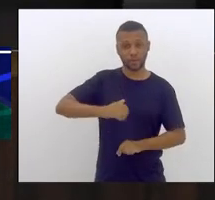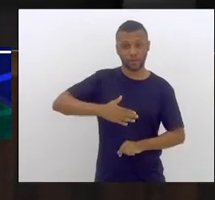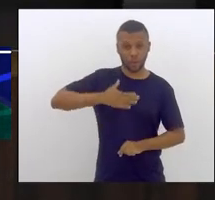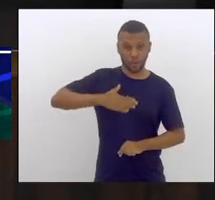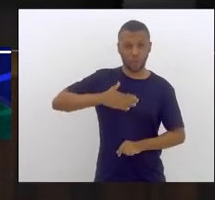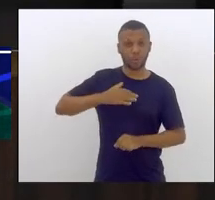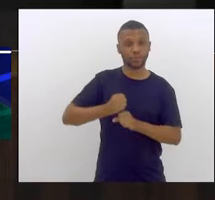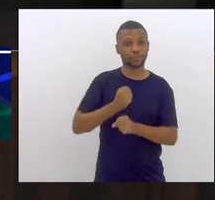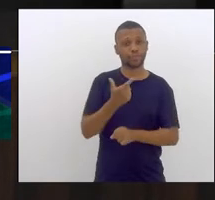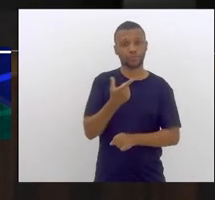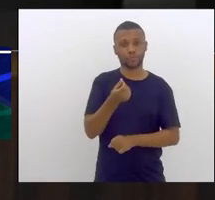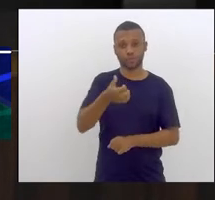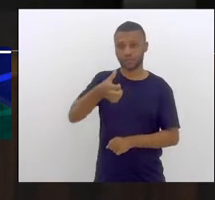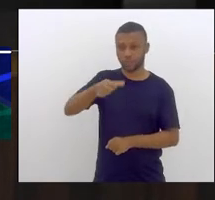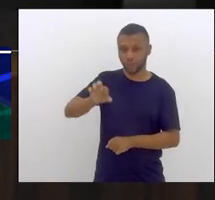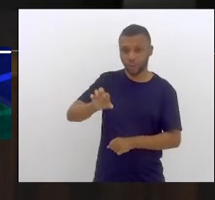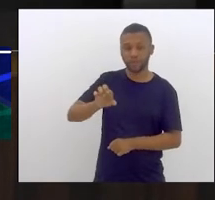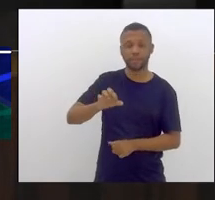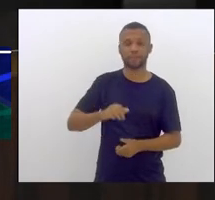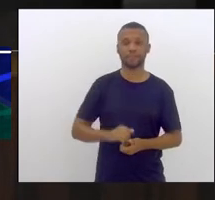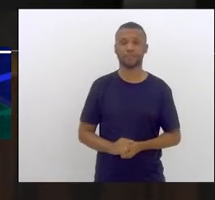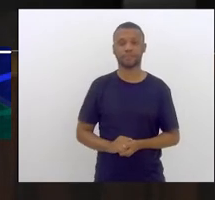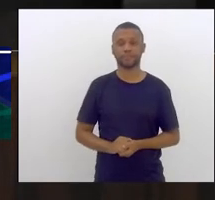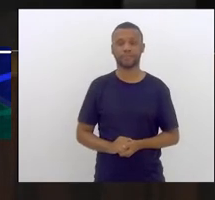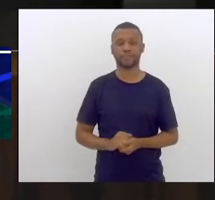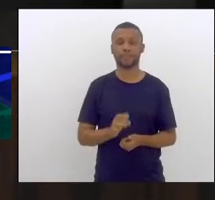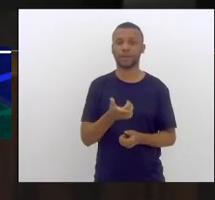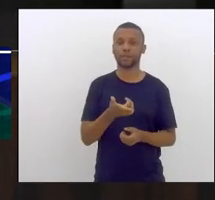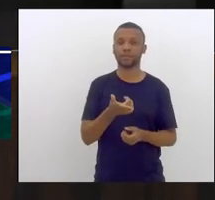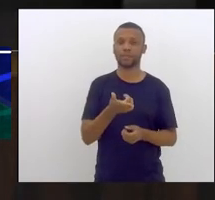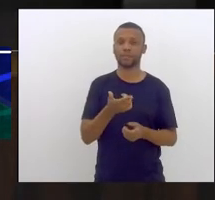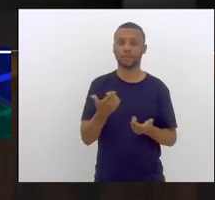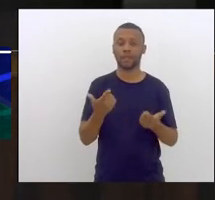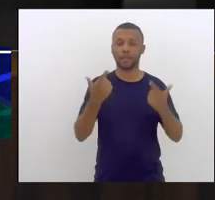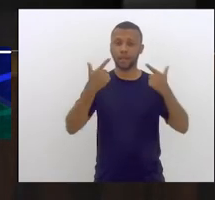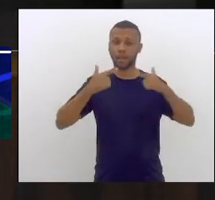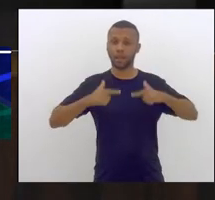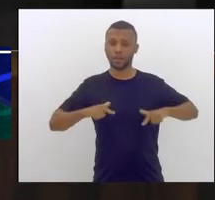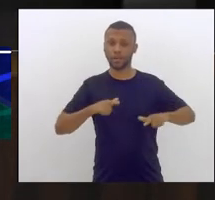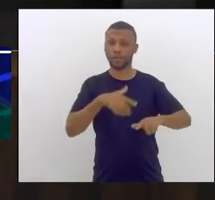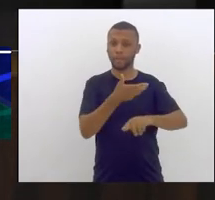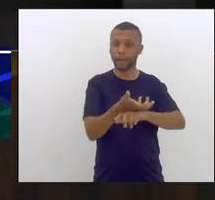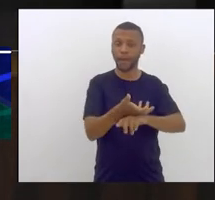2009, acrescentando os parques estaduais como áreas livres de produtos